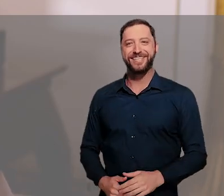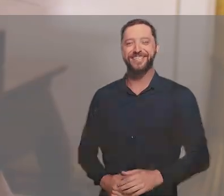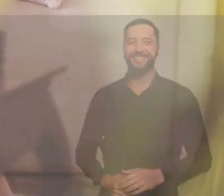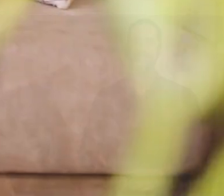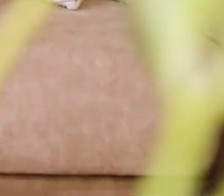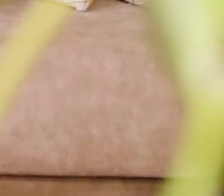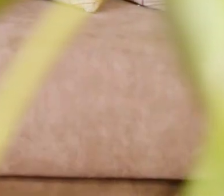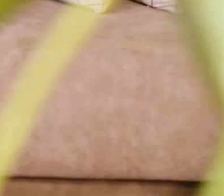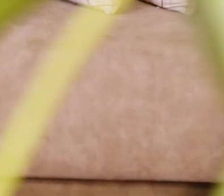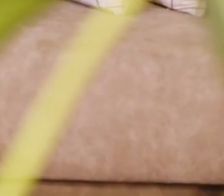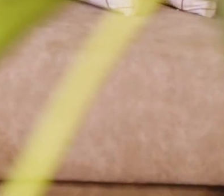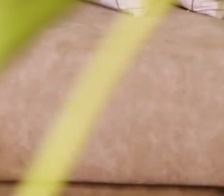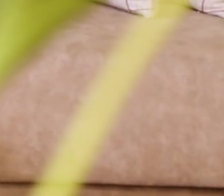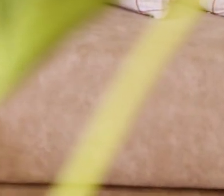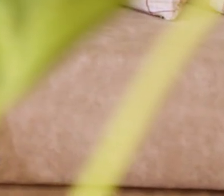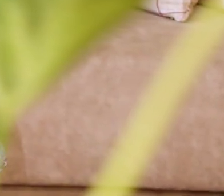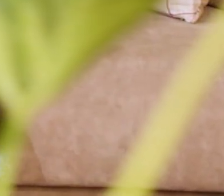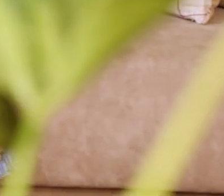de alegria.